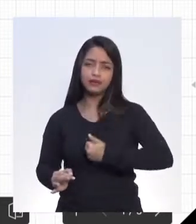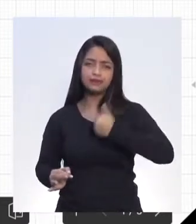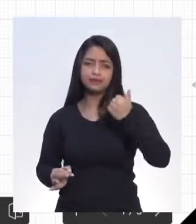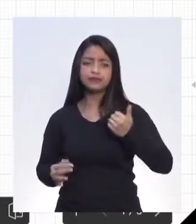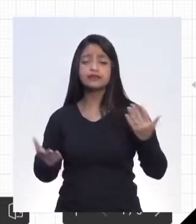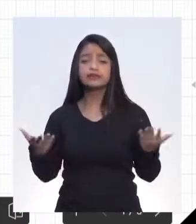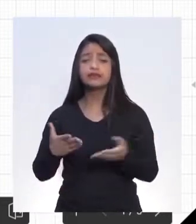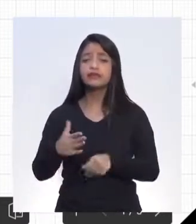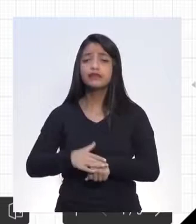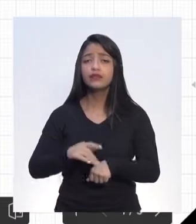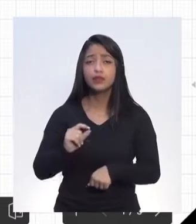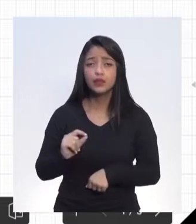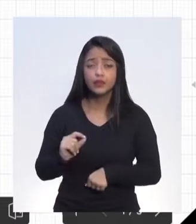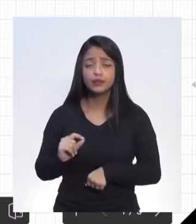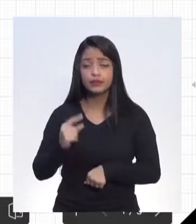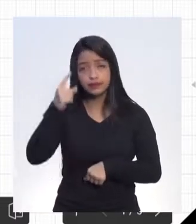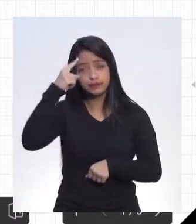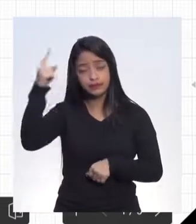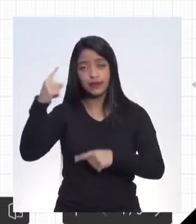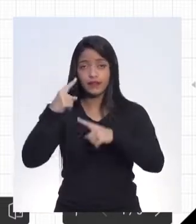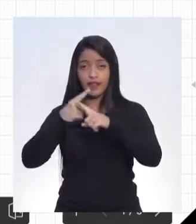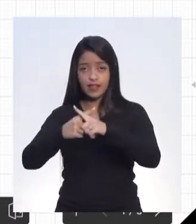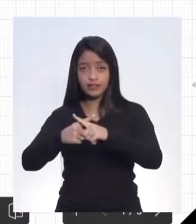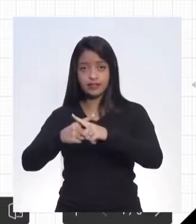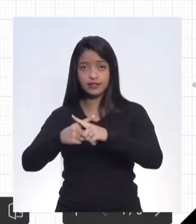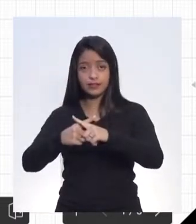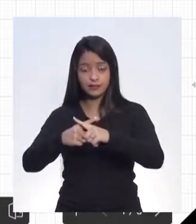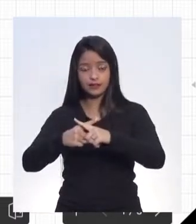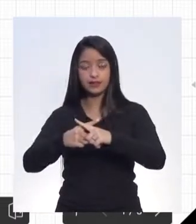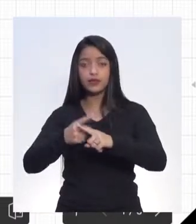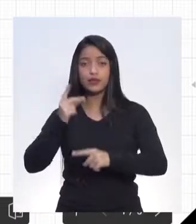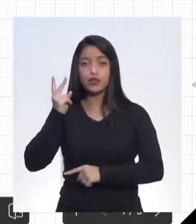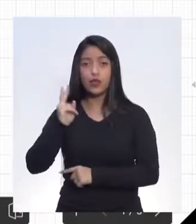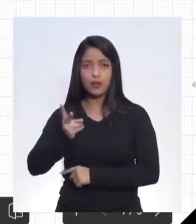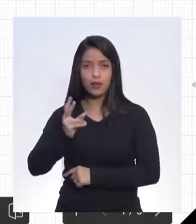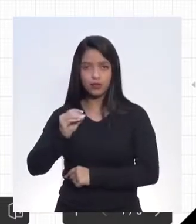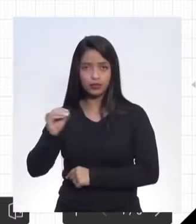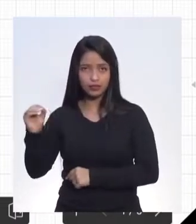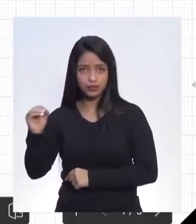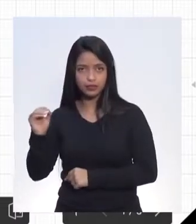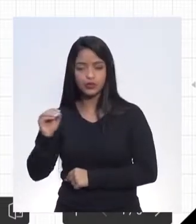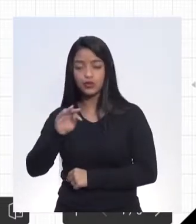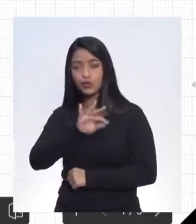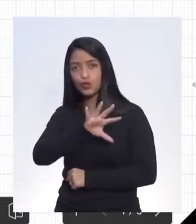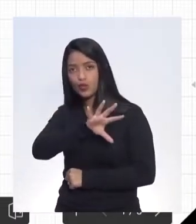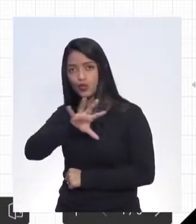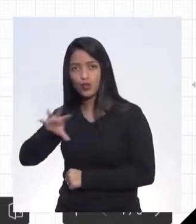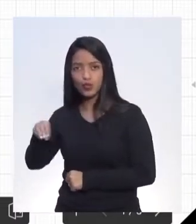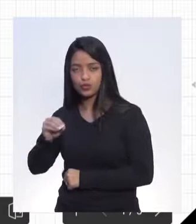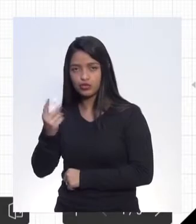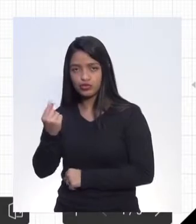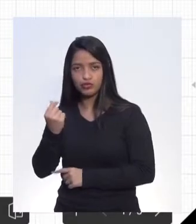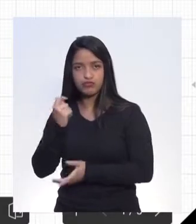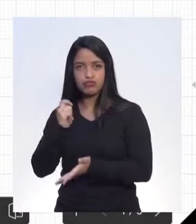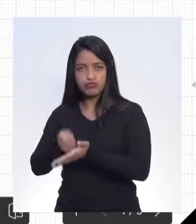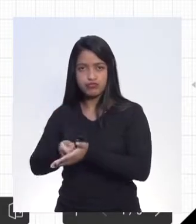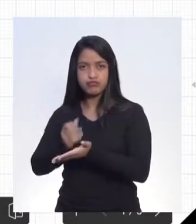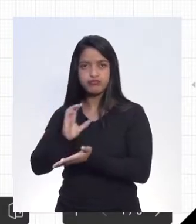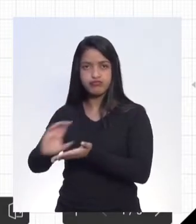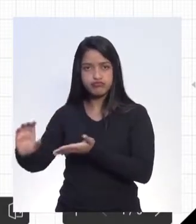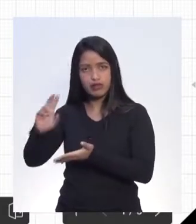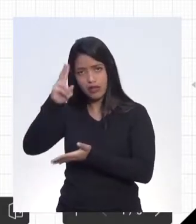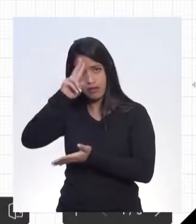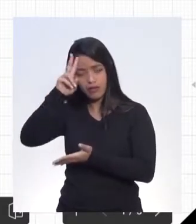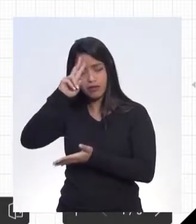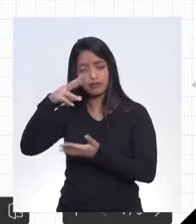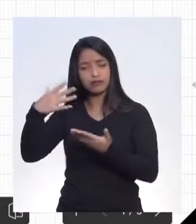quê? Vezes lá os nossos 2.000, que foi o preço total acordado entre eles. Lembrando aqui a existência